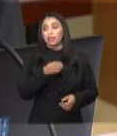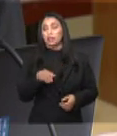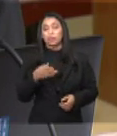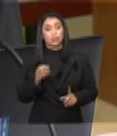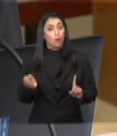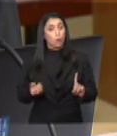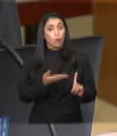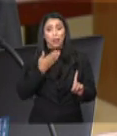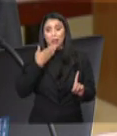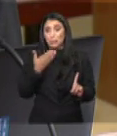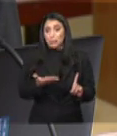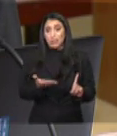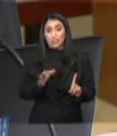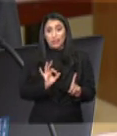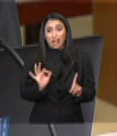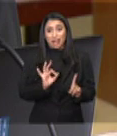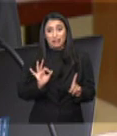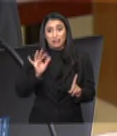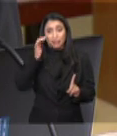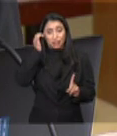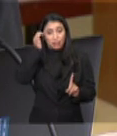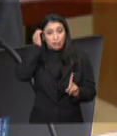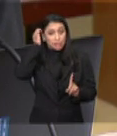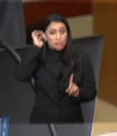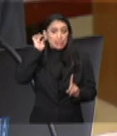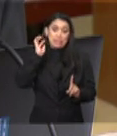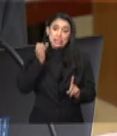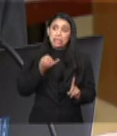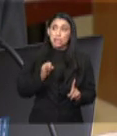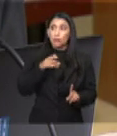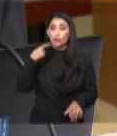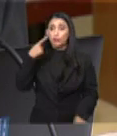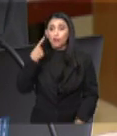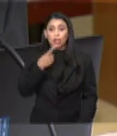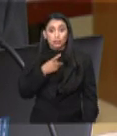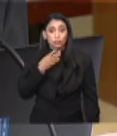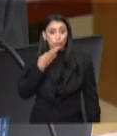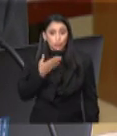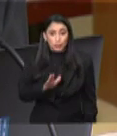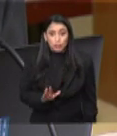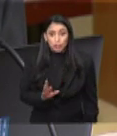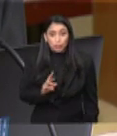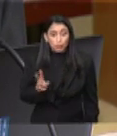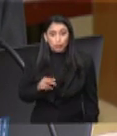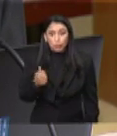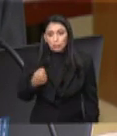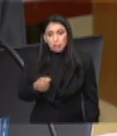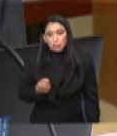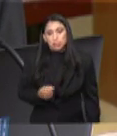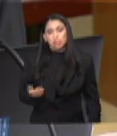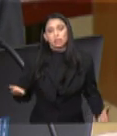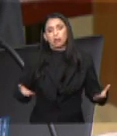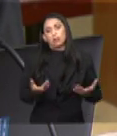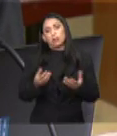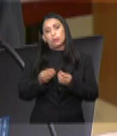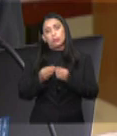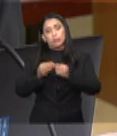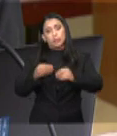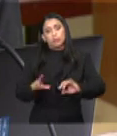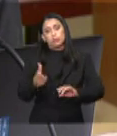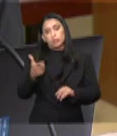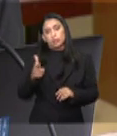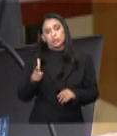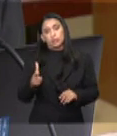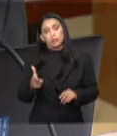pediu. Nem ele próprio pediu, seu advogado não pediu, então não poderia arguir agora, é um prejuízo não